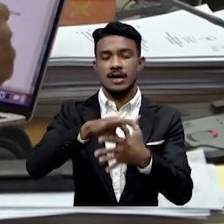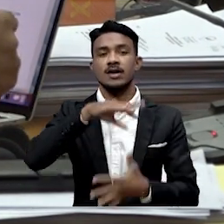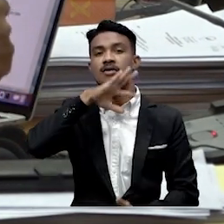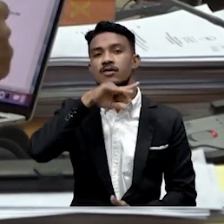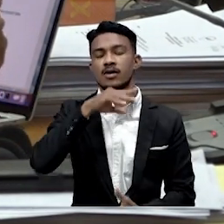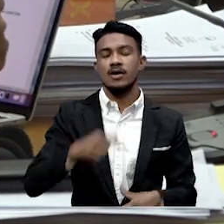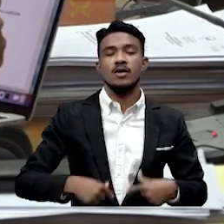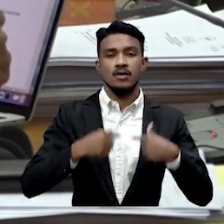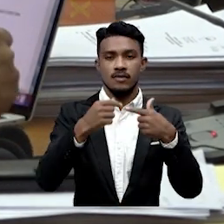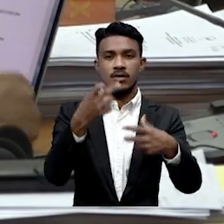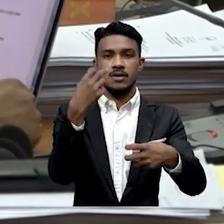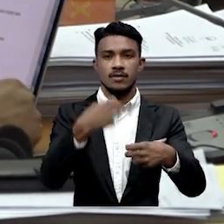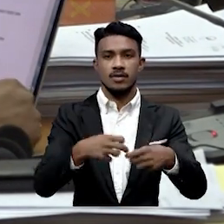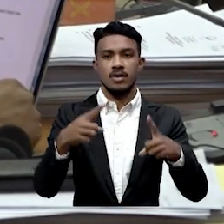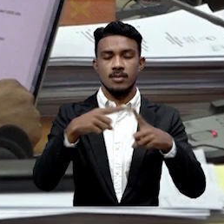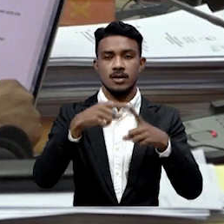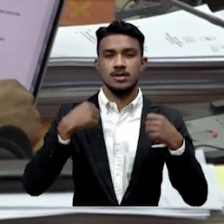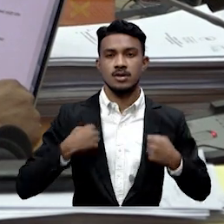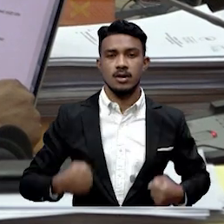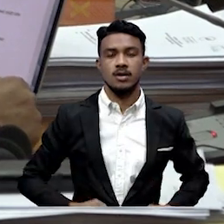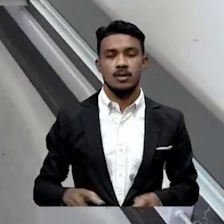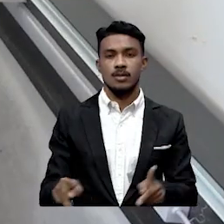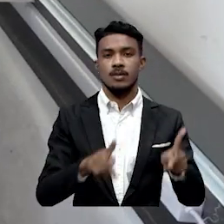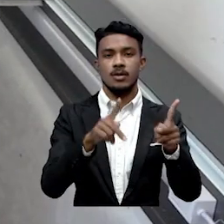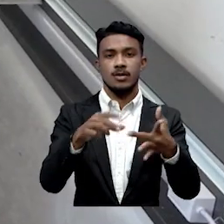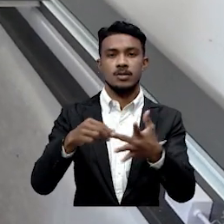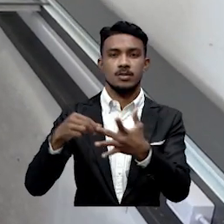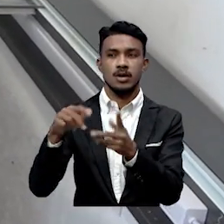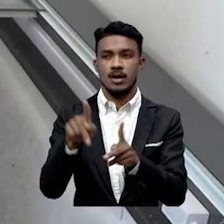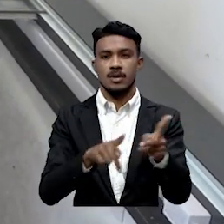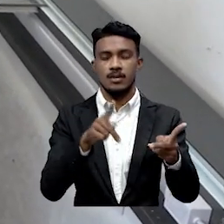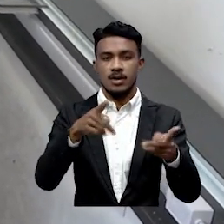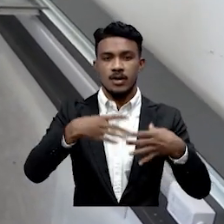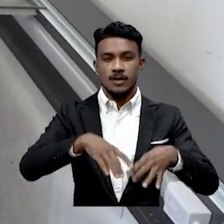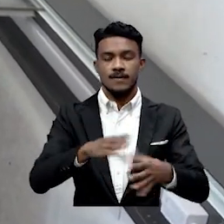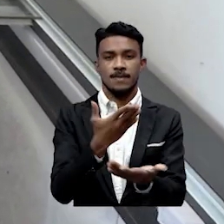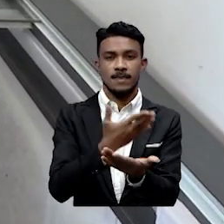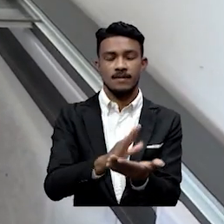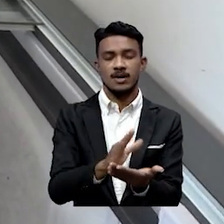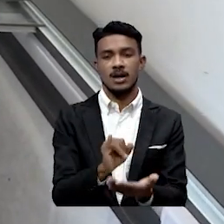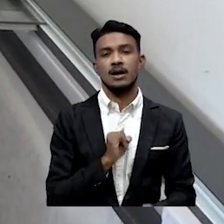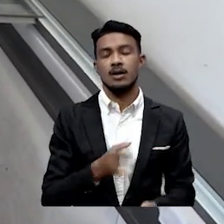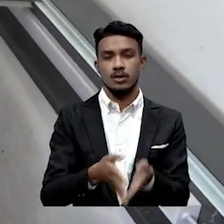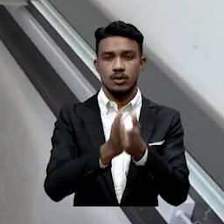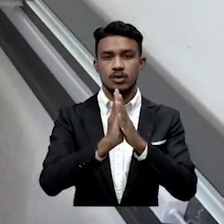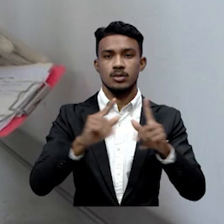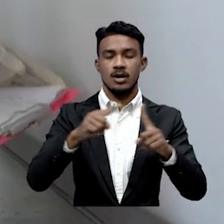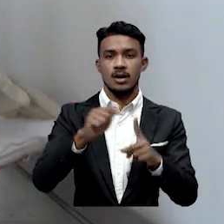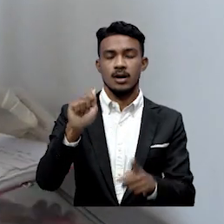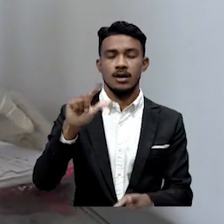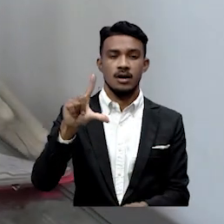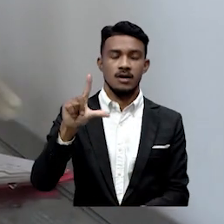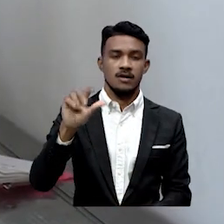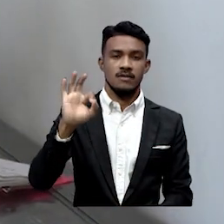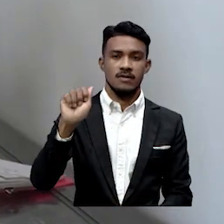for impacto ba iha saúde pública, lilio ba itane comunidade sira, consumidores sira. Tamba ne mak ha husu bai alfaisa homos